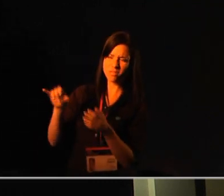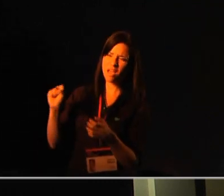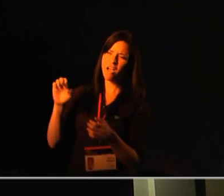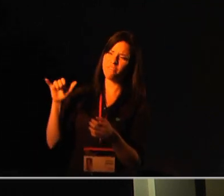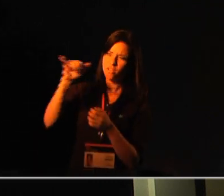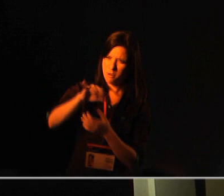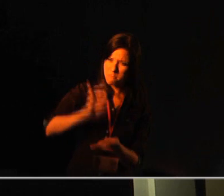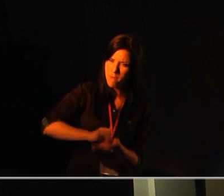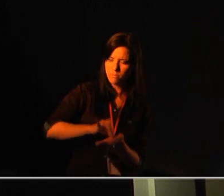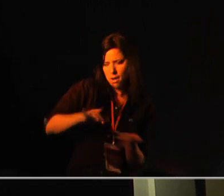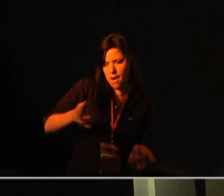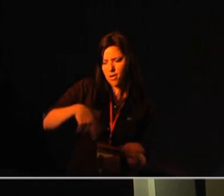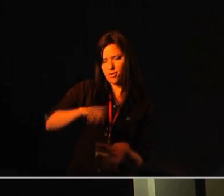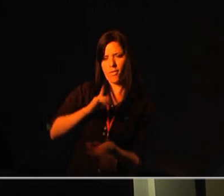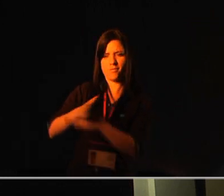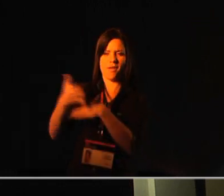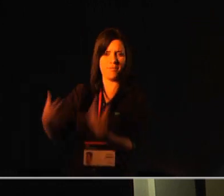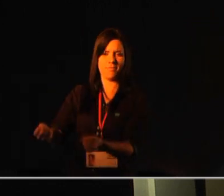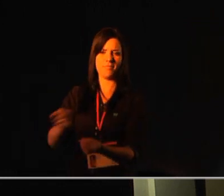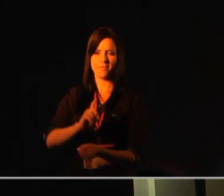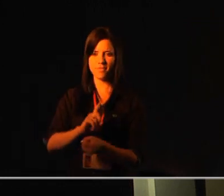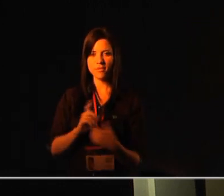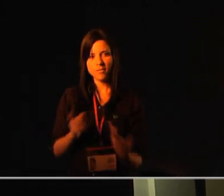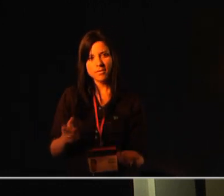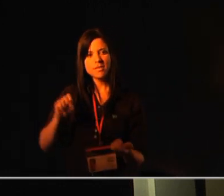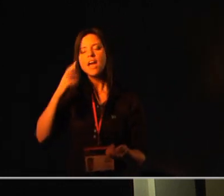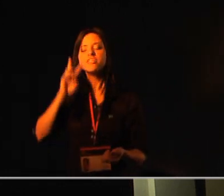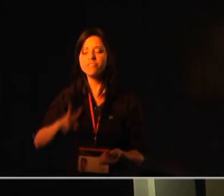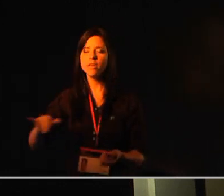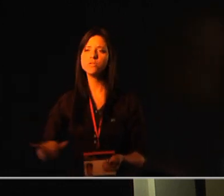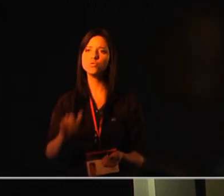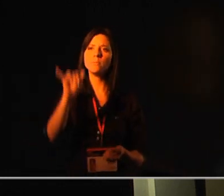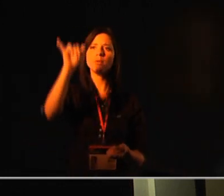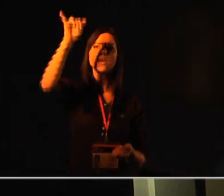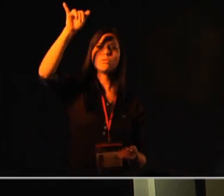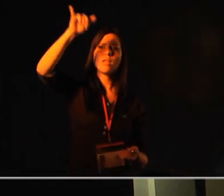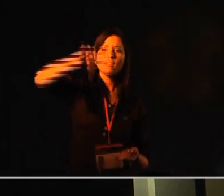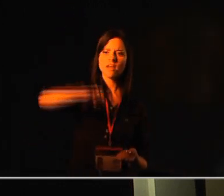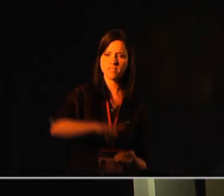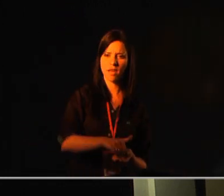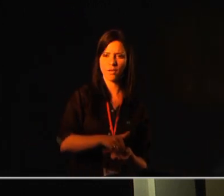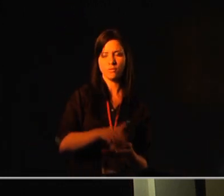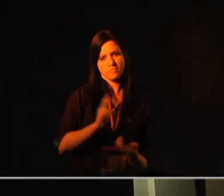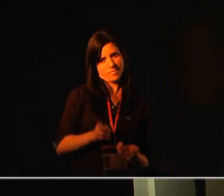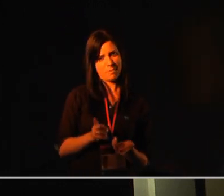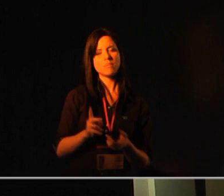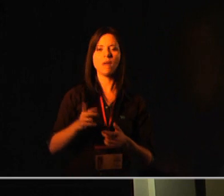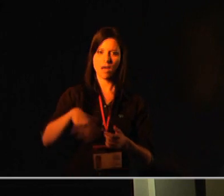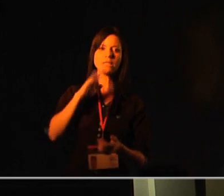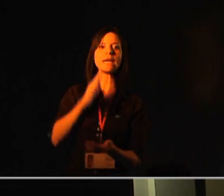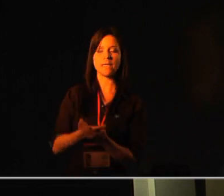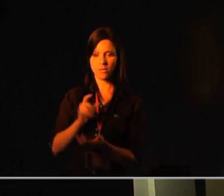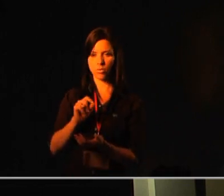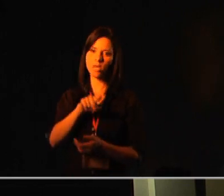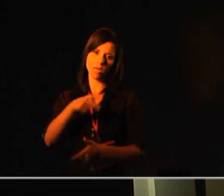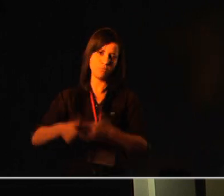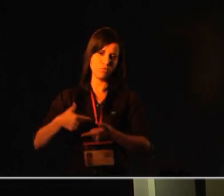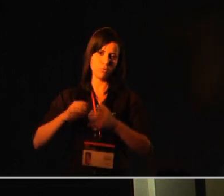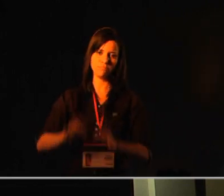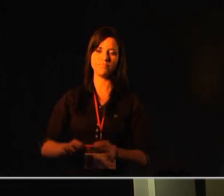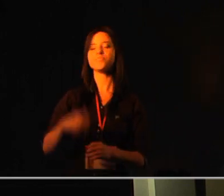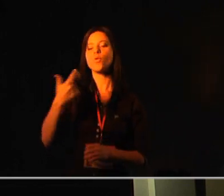A gente, pelo empirismo de ver ele subindo e descendo, pelo menos a maioria das vezes, a gente acredita que ele funciona.